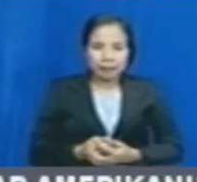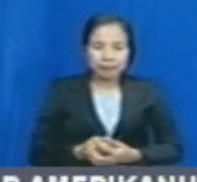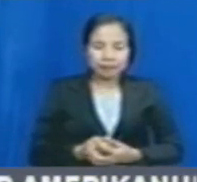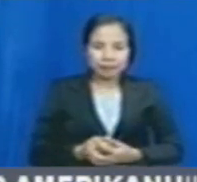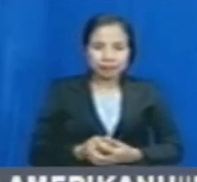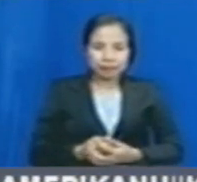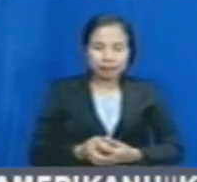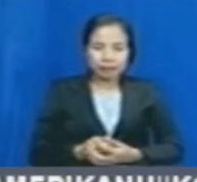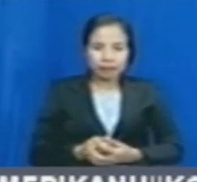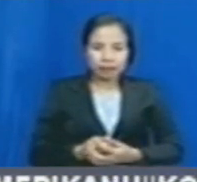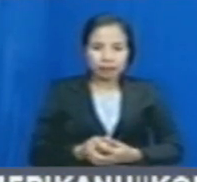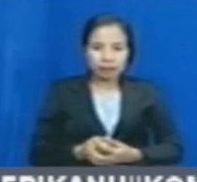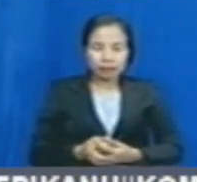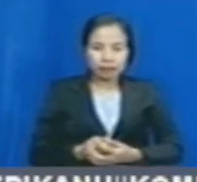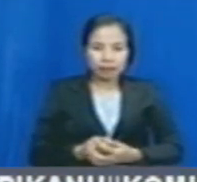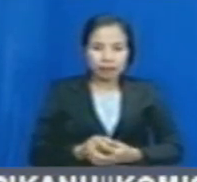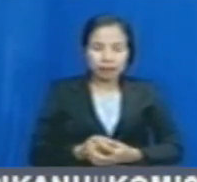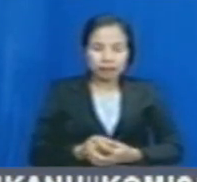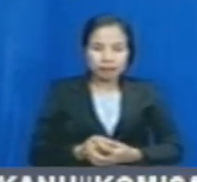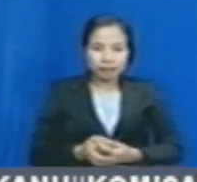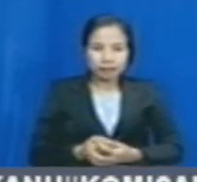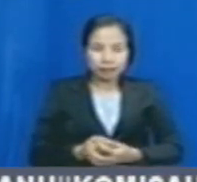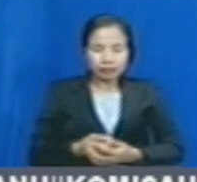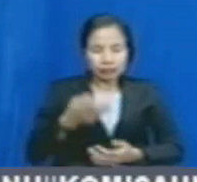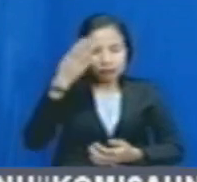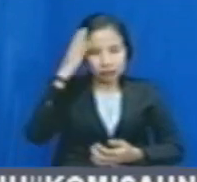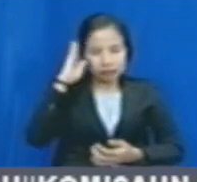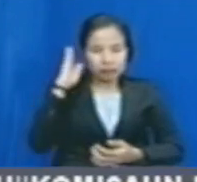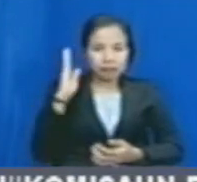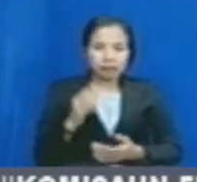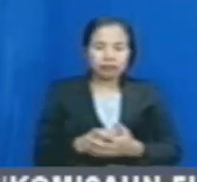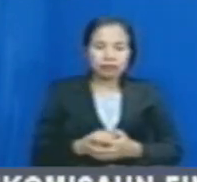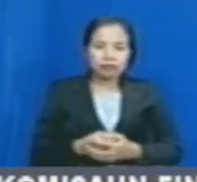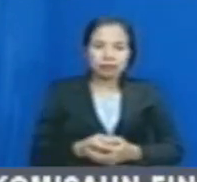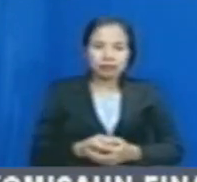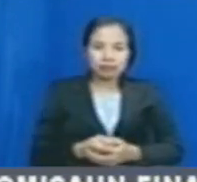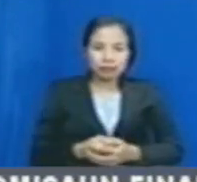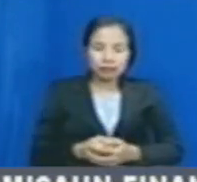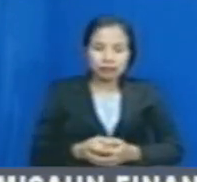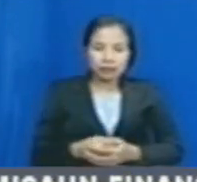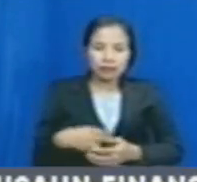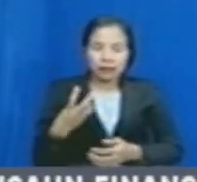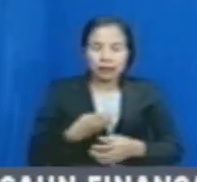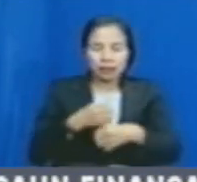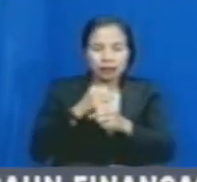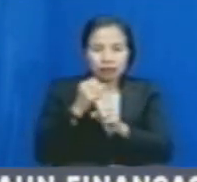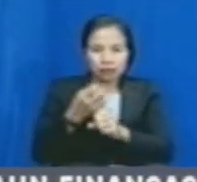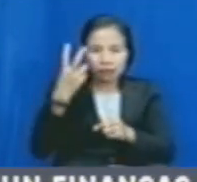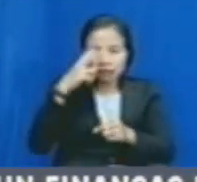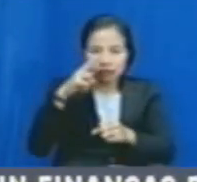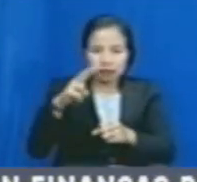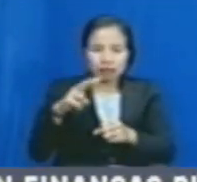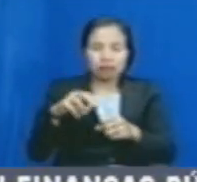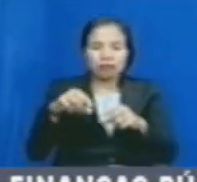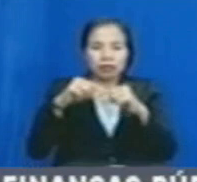Hotu. Sim. Senhor gestor, ita alto com a avaliação com a existência artes marciais